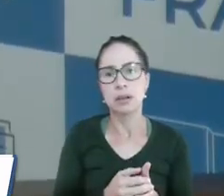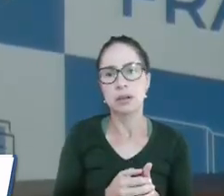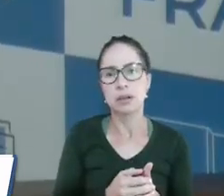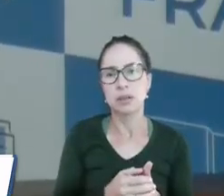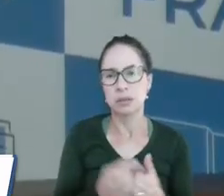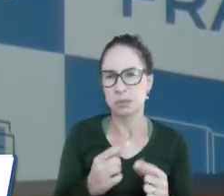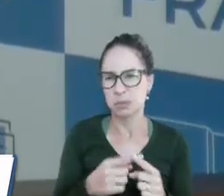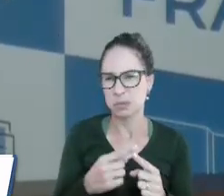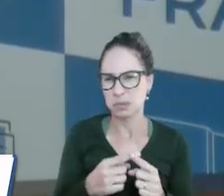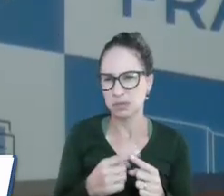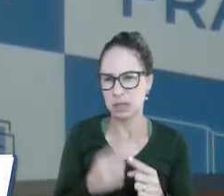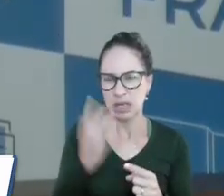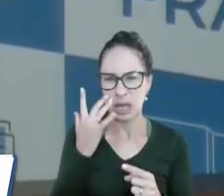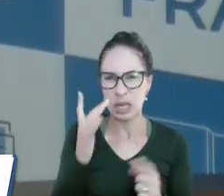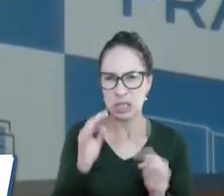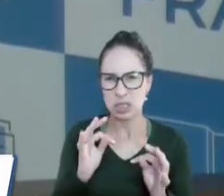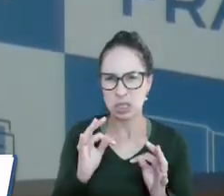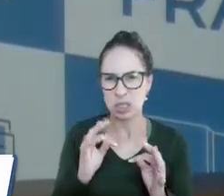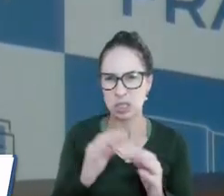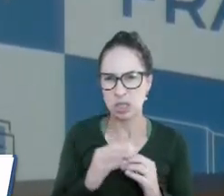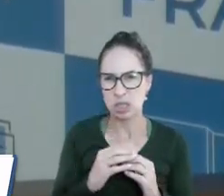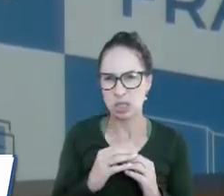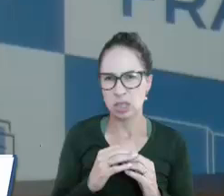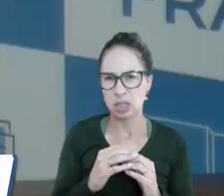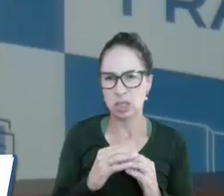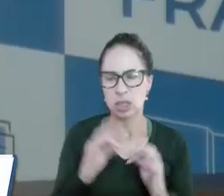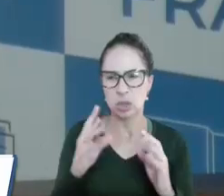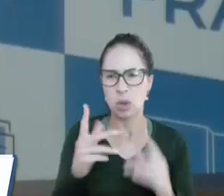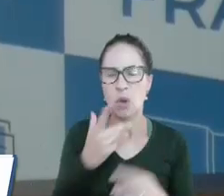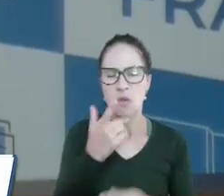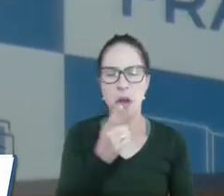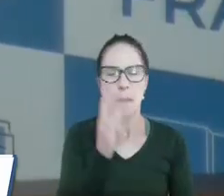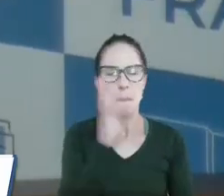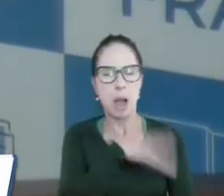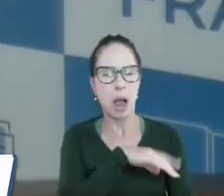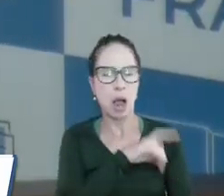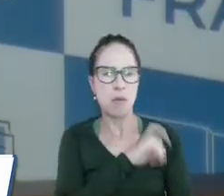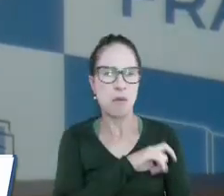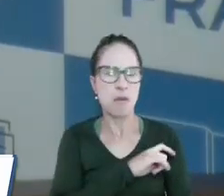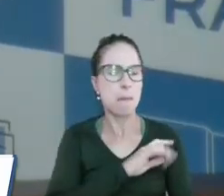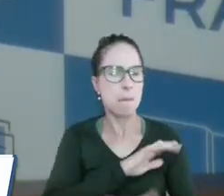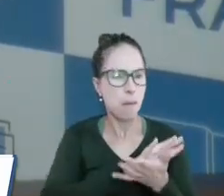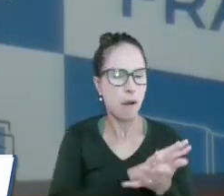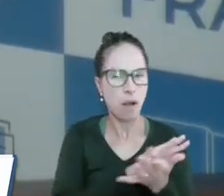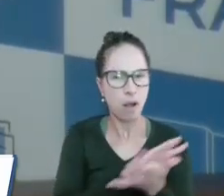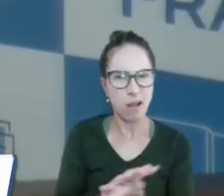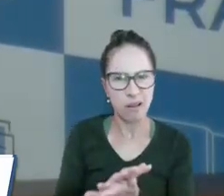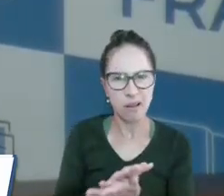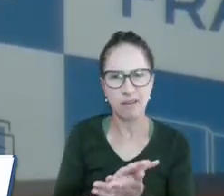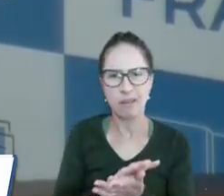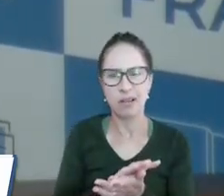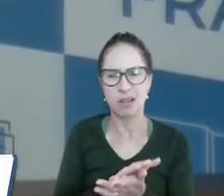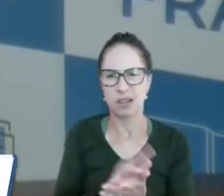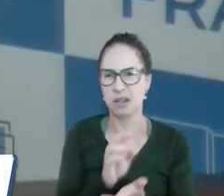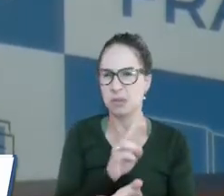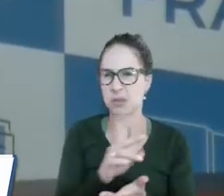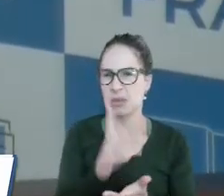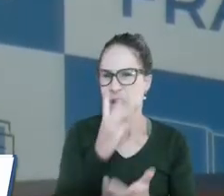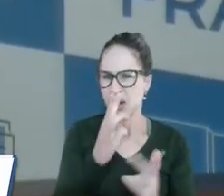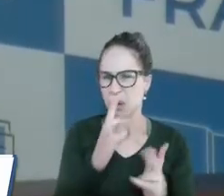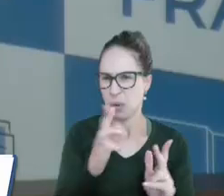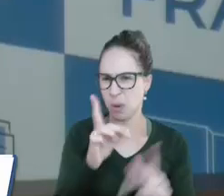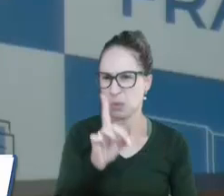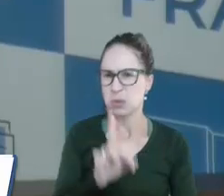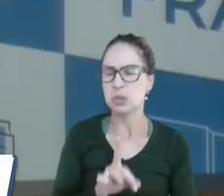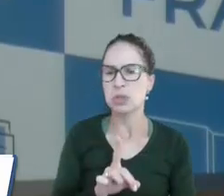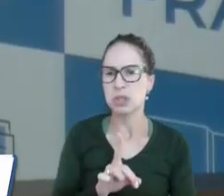que todos os que pregam a maldade, que praticam a maldade, terão o mesmo direito